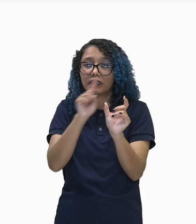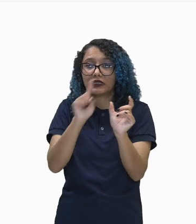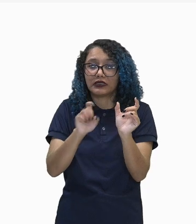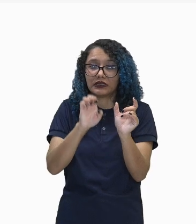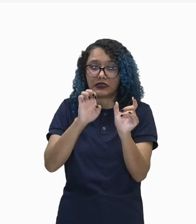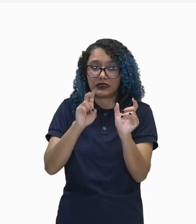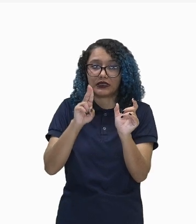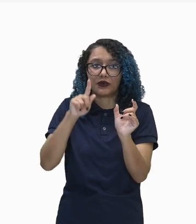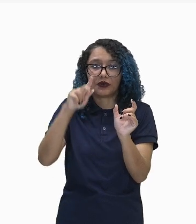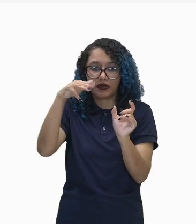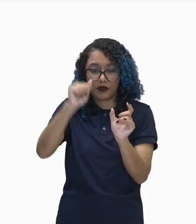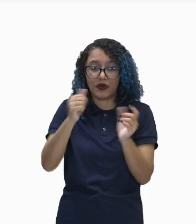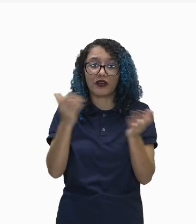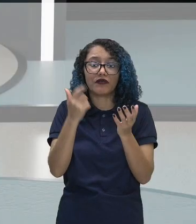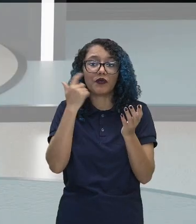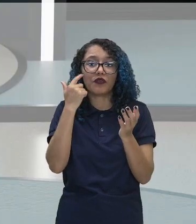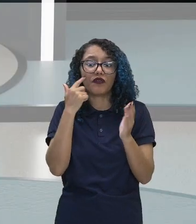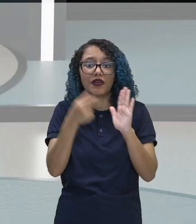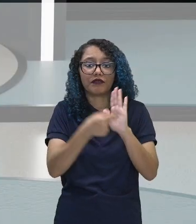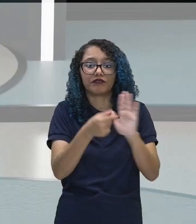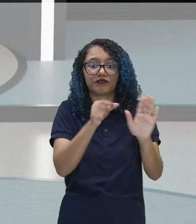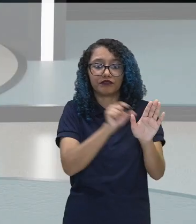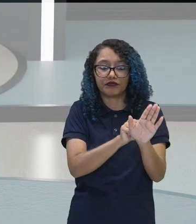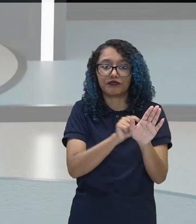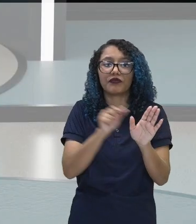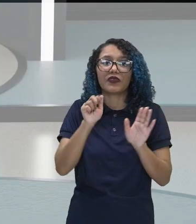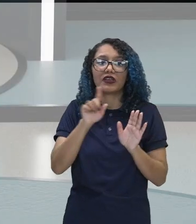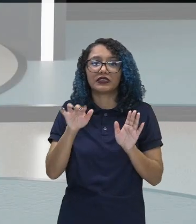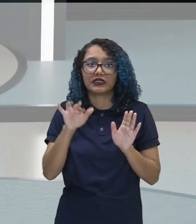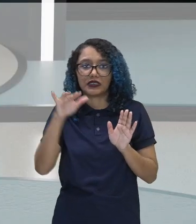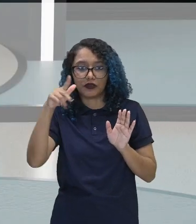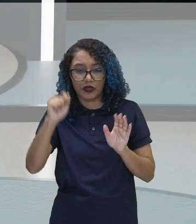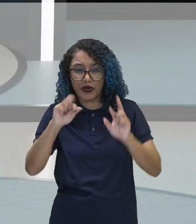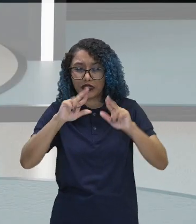entre zeugma e elipse. Qual é a